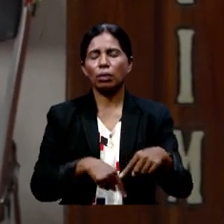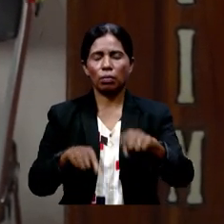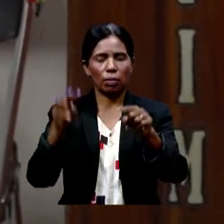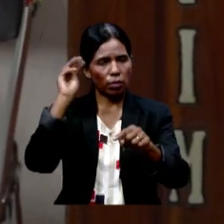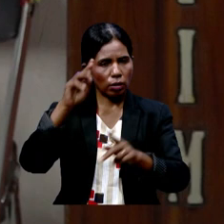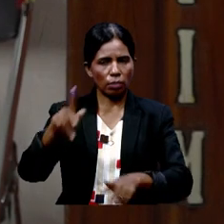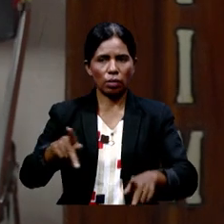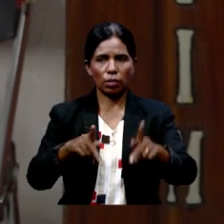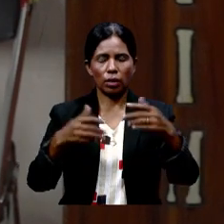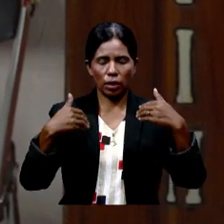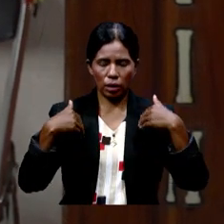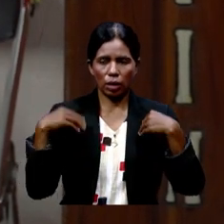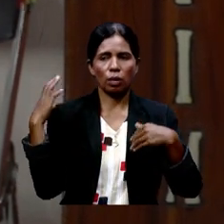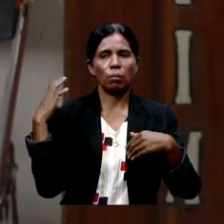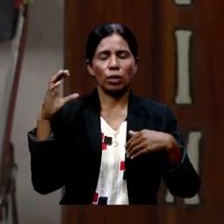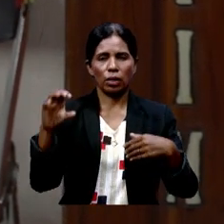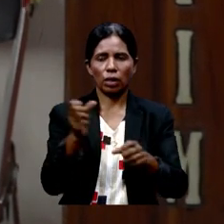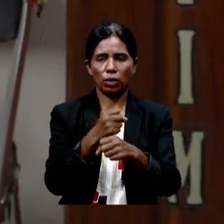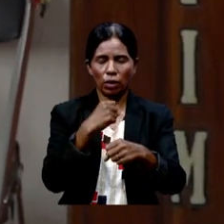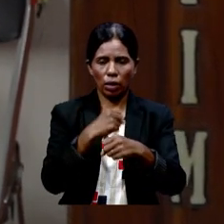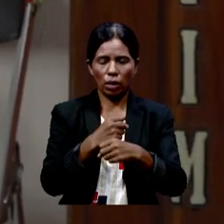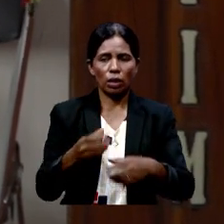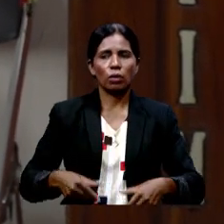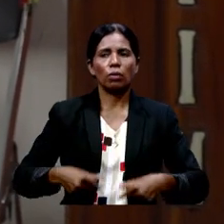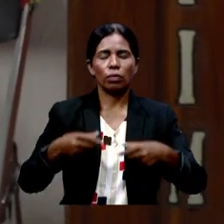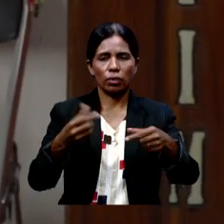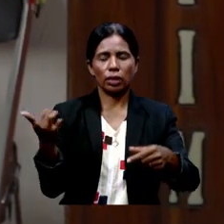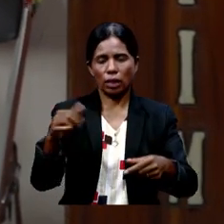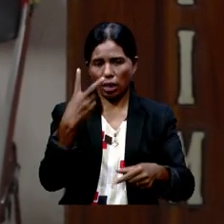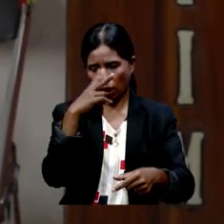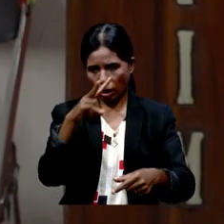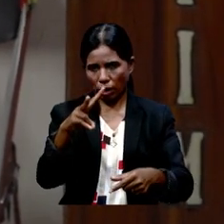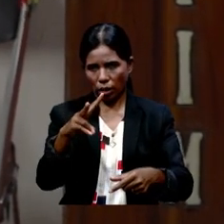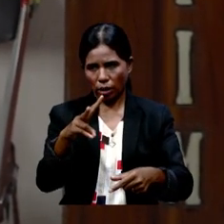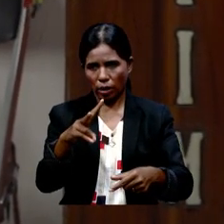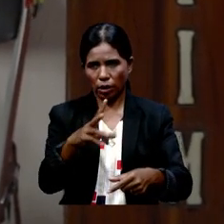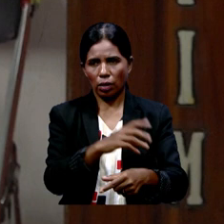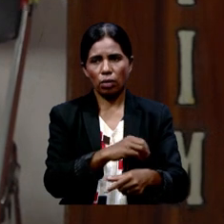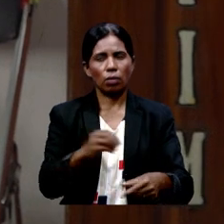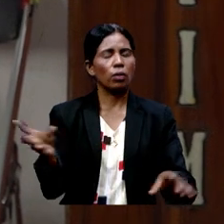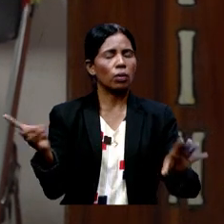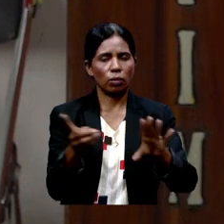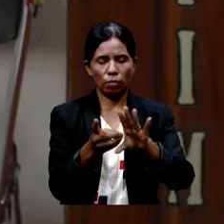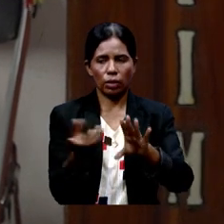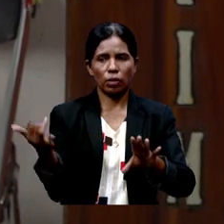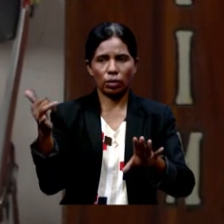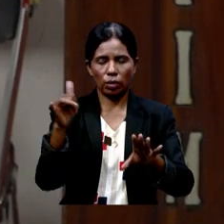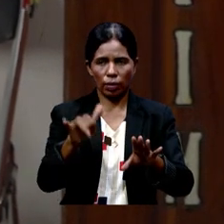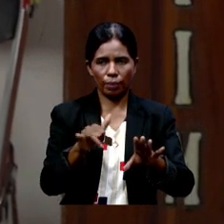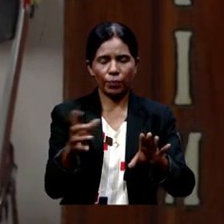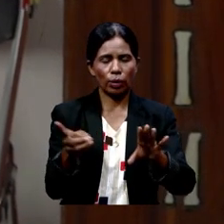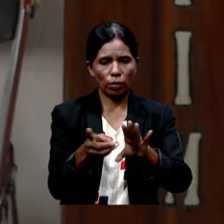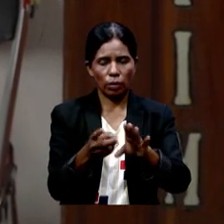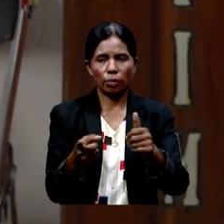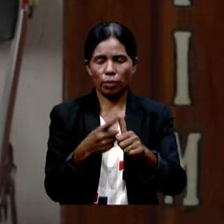Ministério Público tem a competência ali para torná-lo à precisão. Quando se a reca, está a dizer, informações ou documento ser na mesma guia, documento inicial ser na